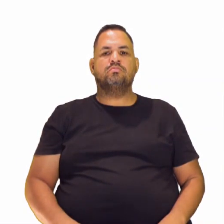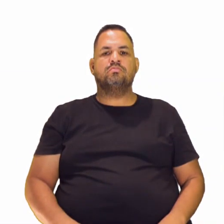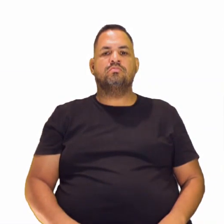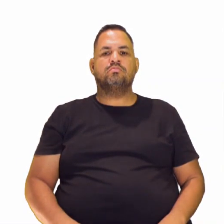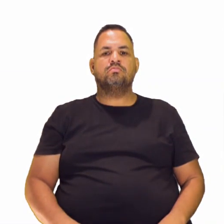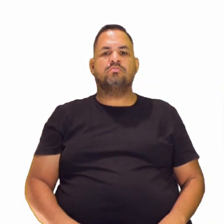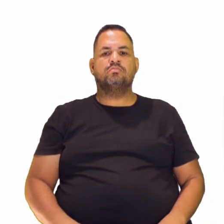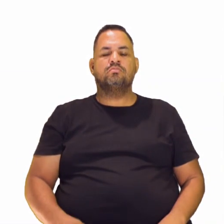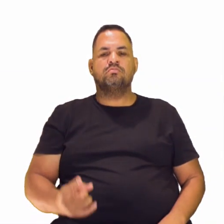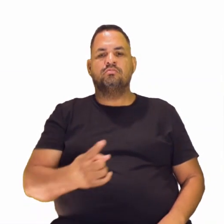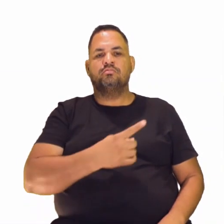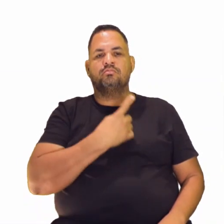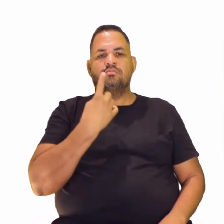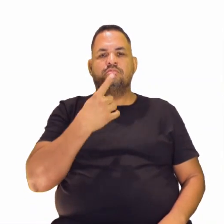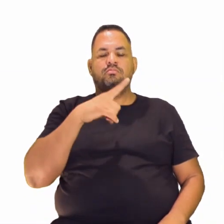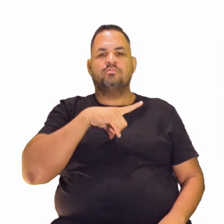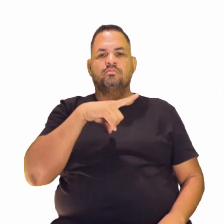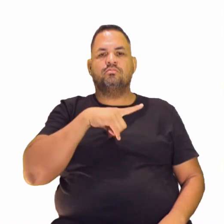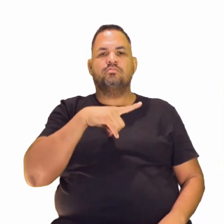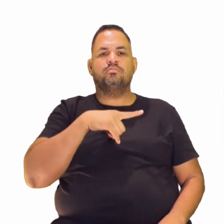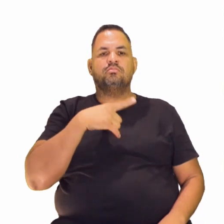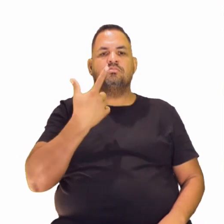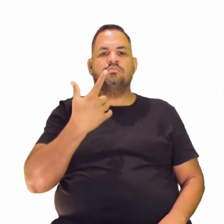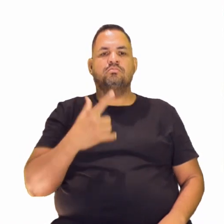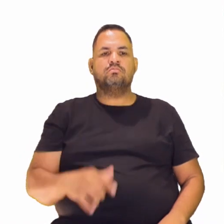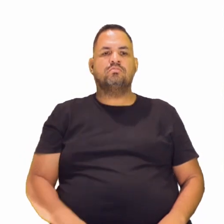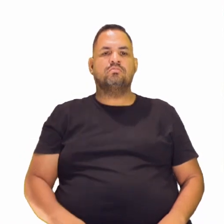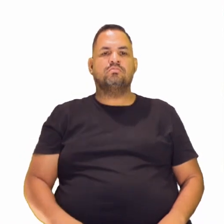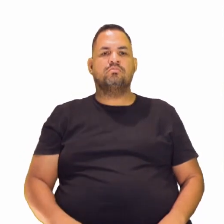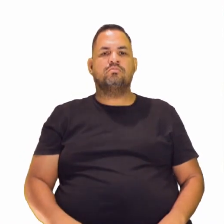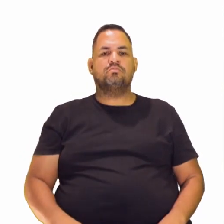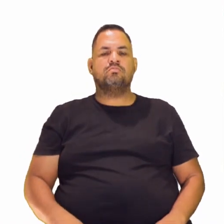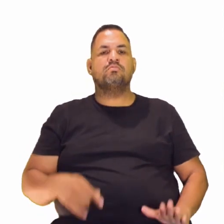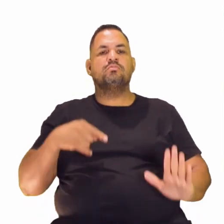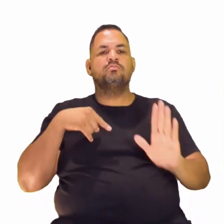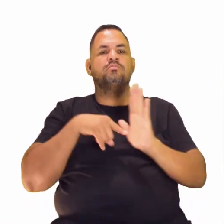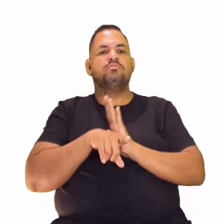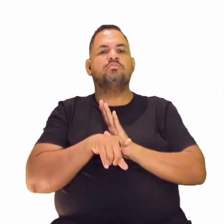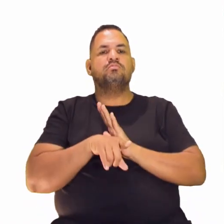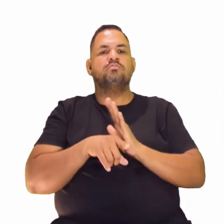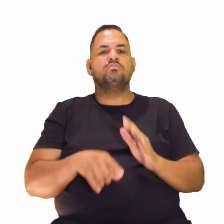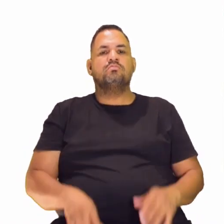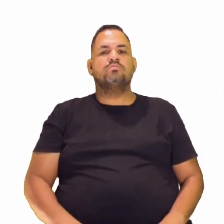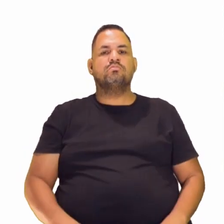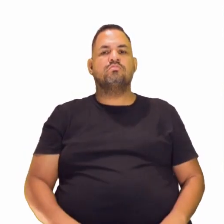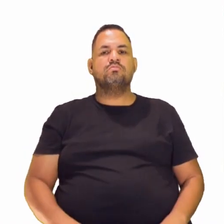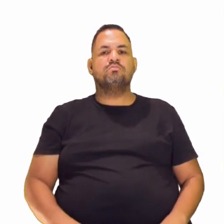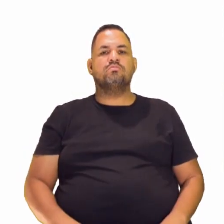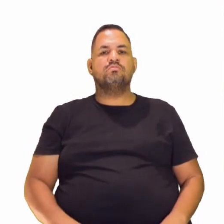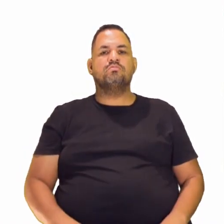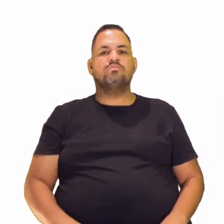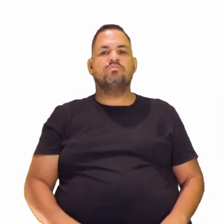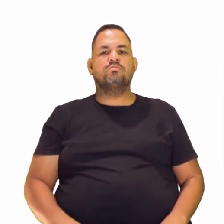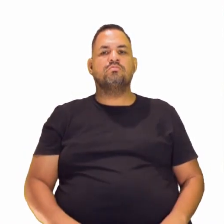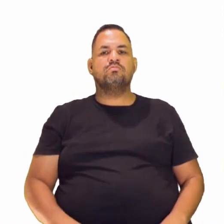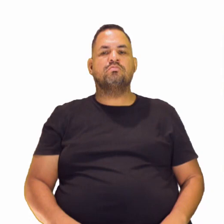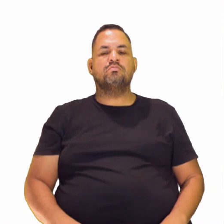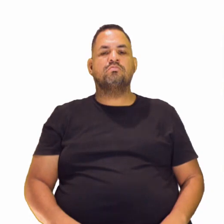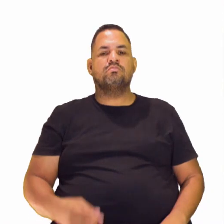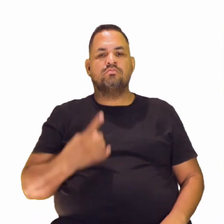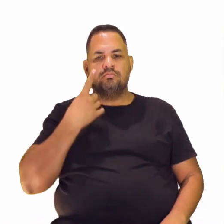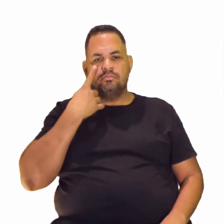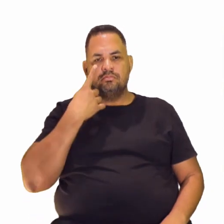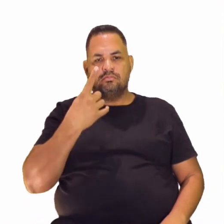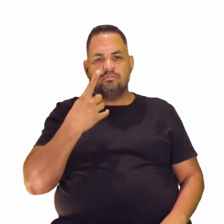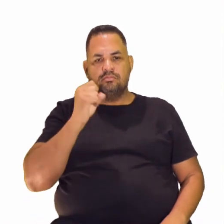onde nós temos aqui uma enquete, uma pergunta para você, tá? Então,